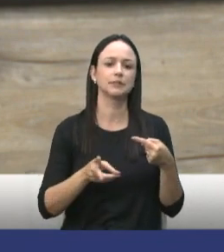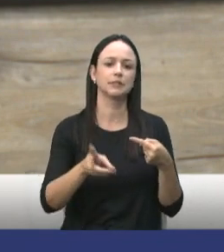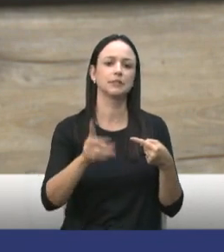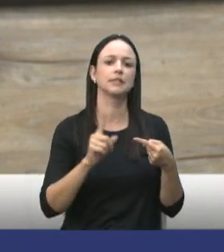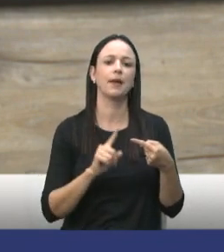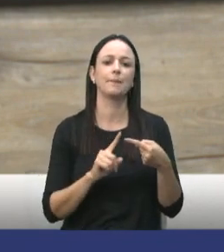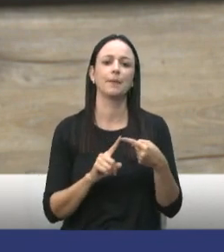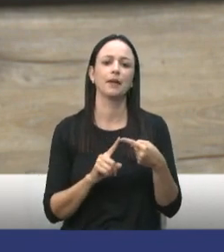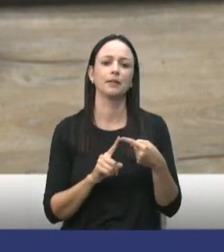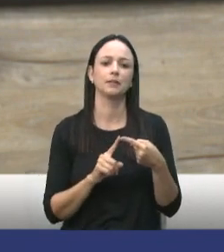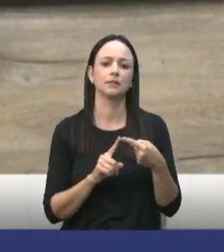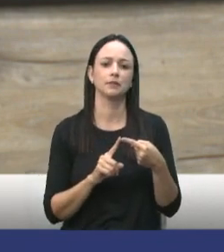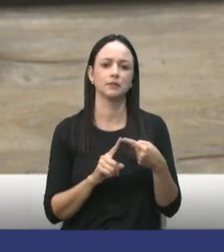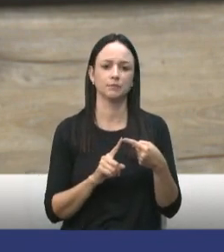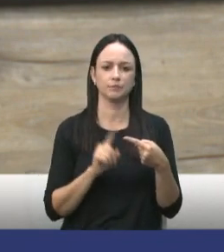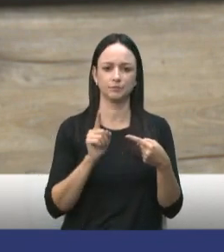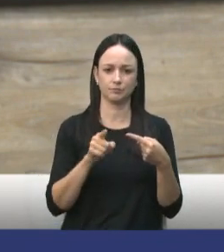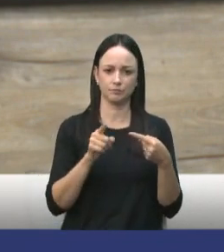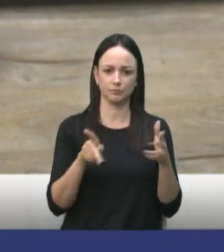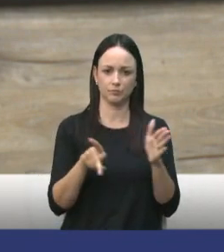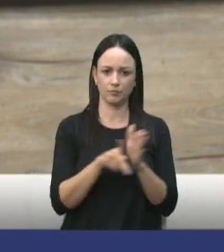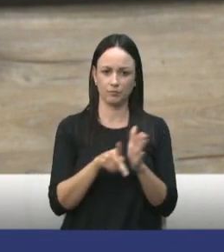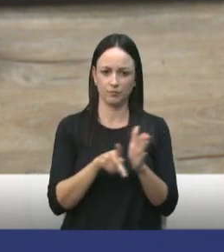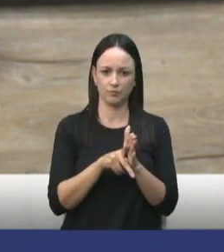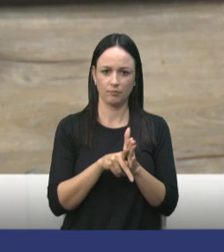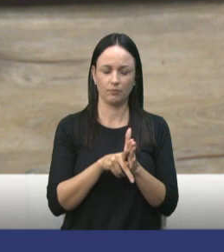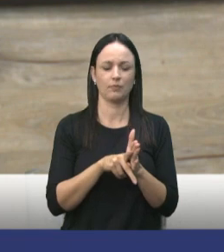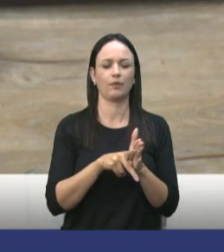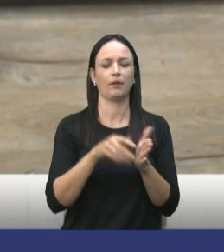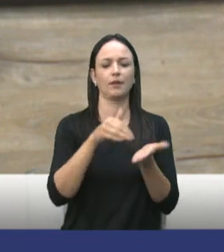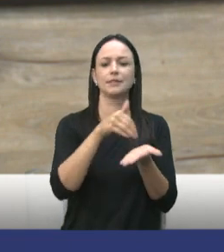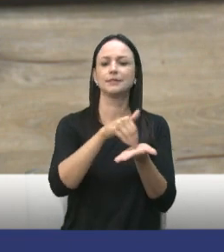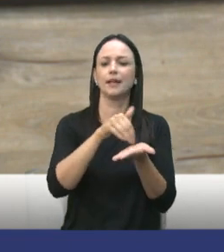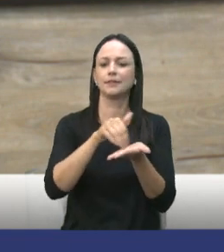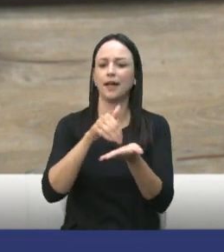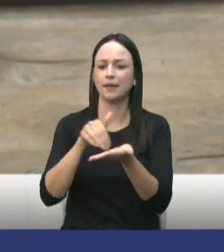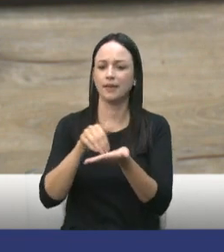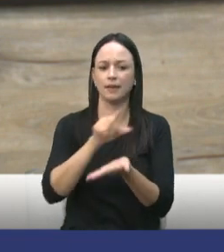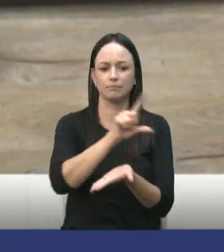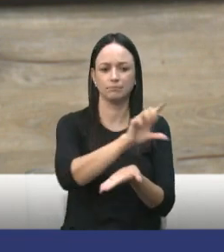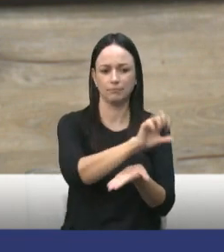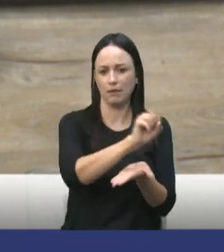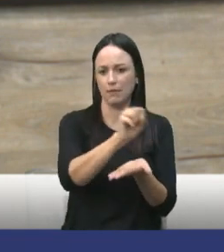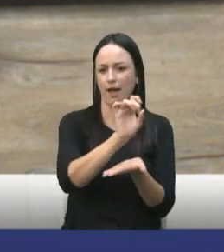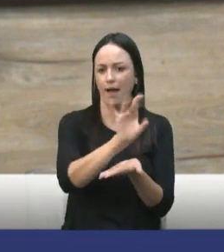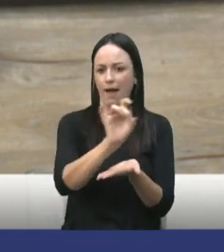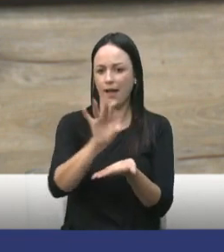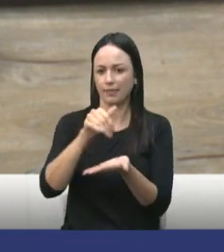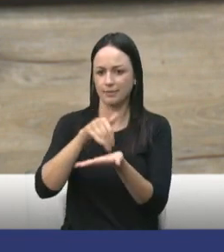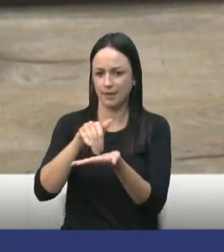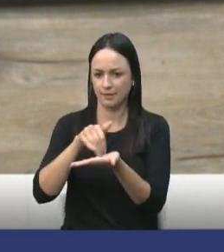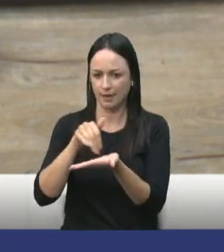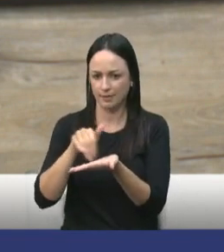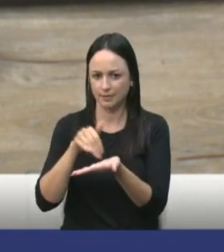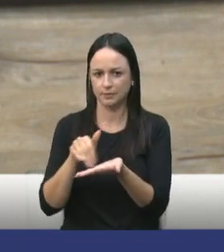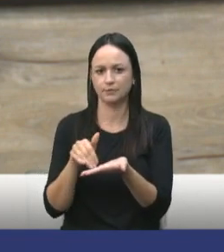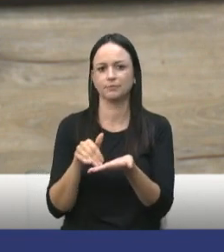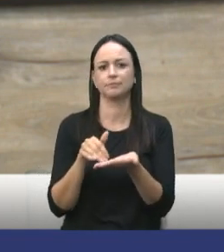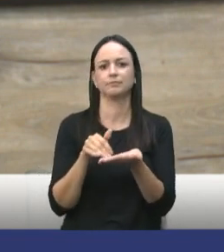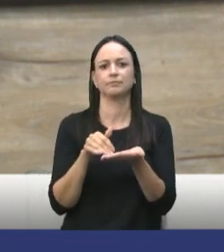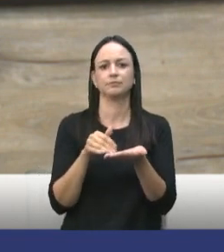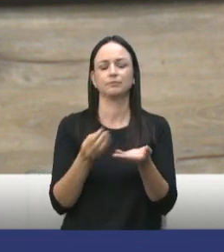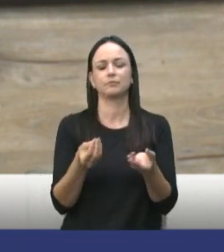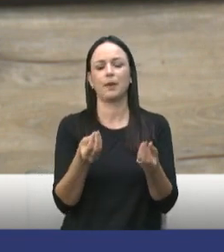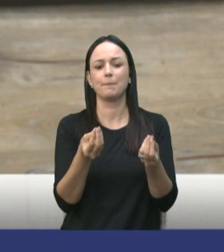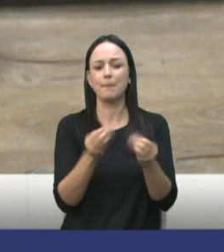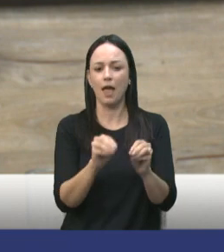que é manutenção das próprias secretarias e demandas, lança essa perspectiva,